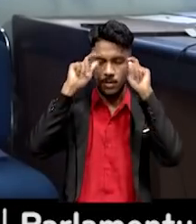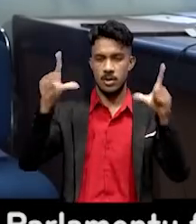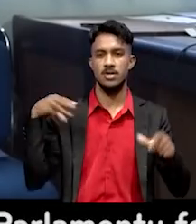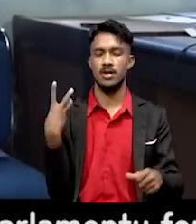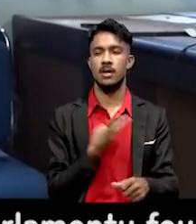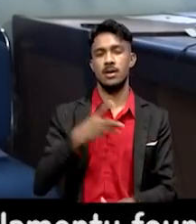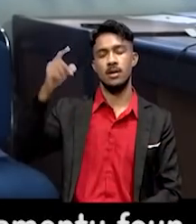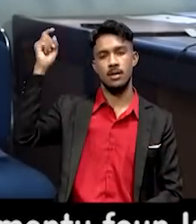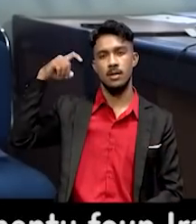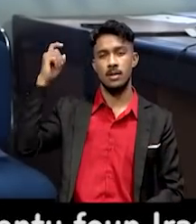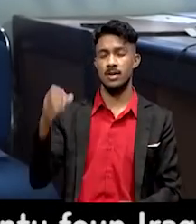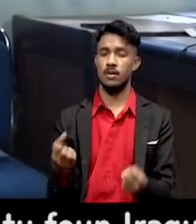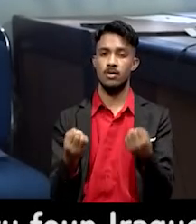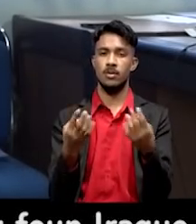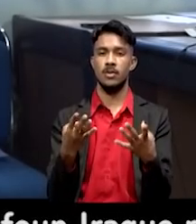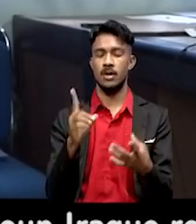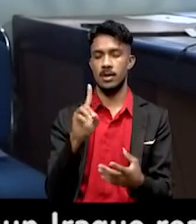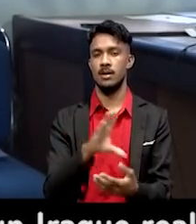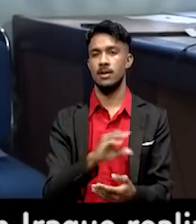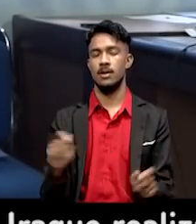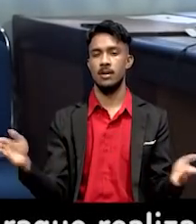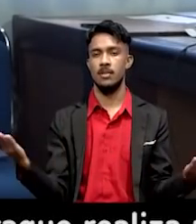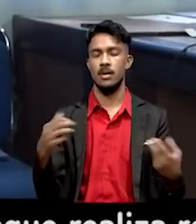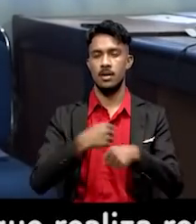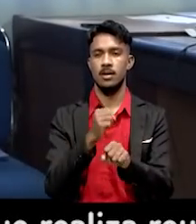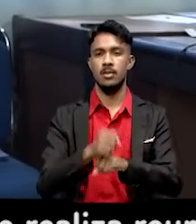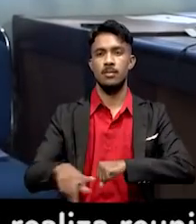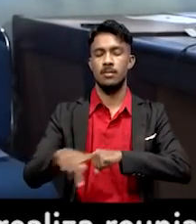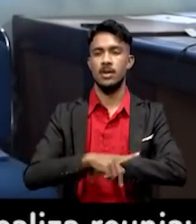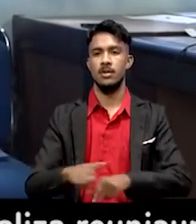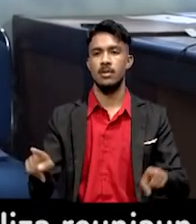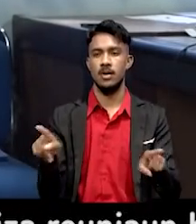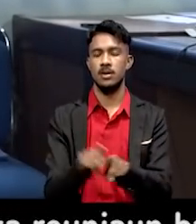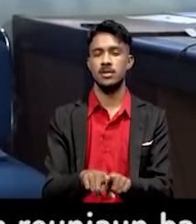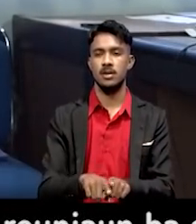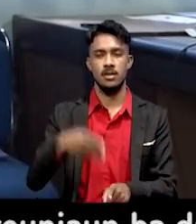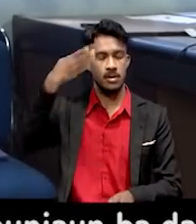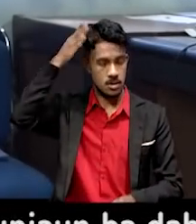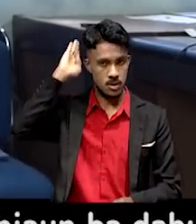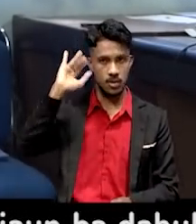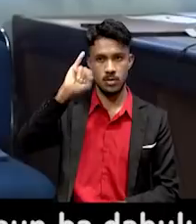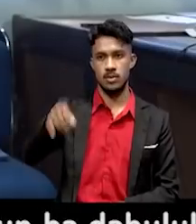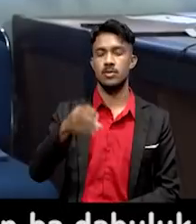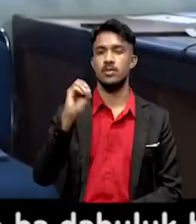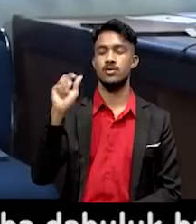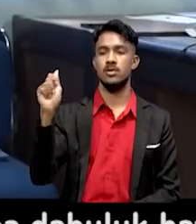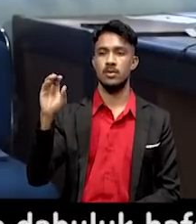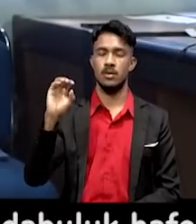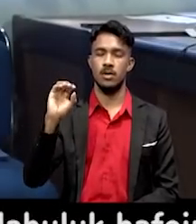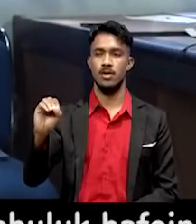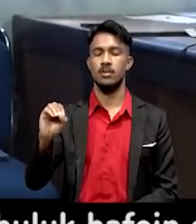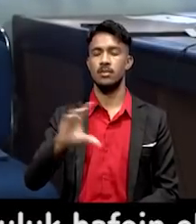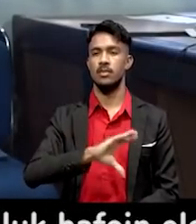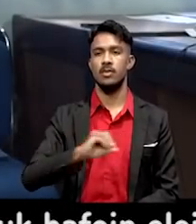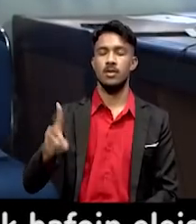intelectuais lubuquida, maka hari partido nessa senhor João Mariano ba senhor